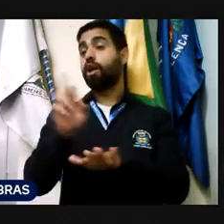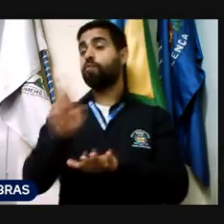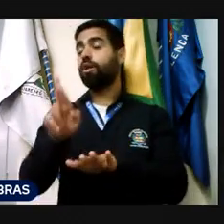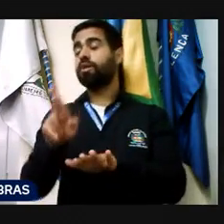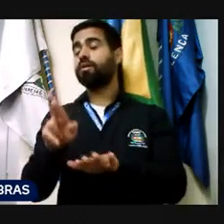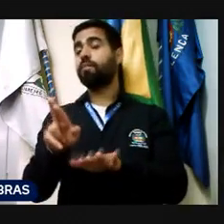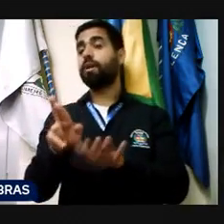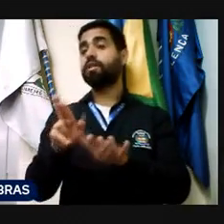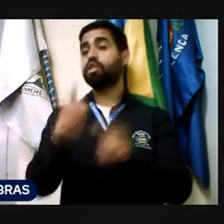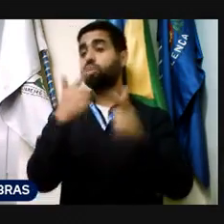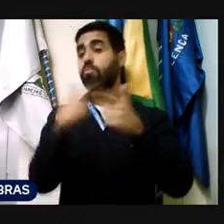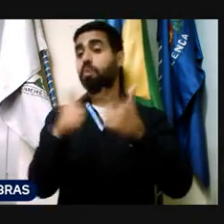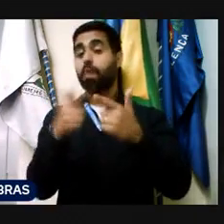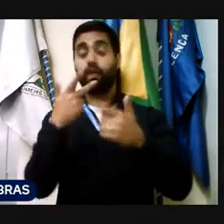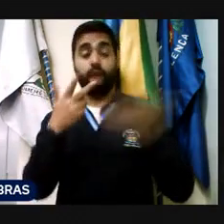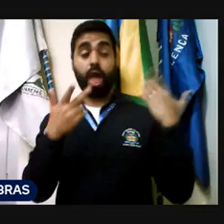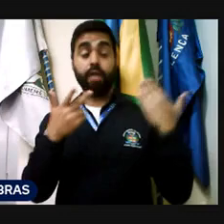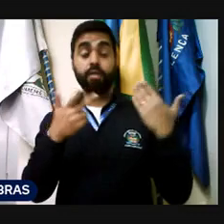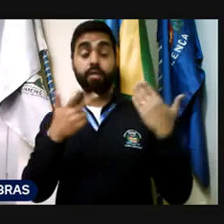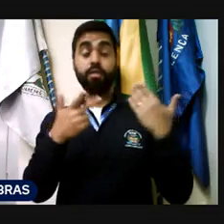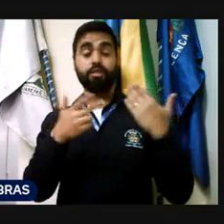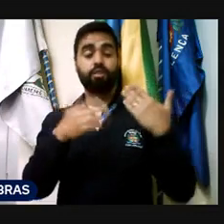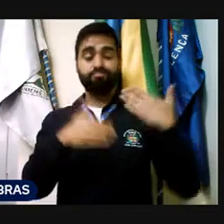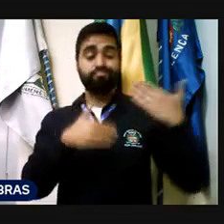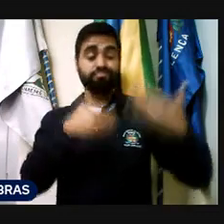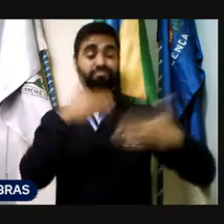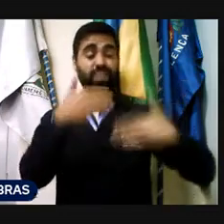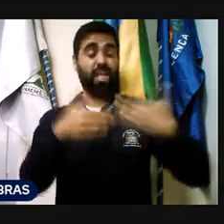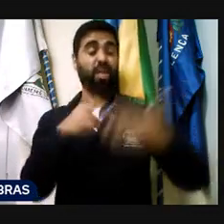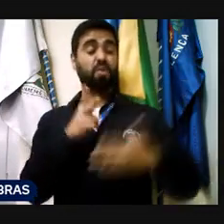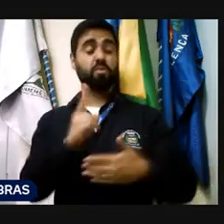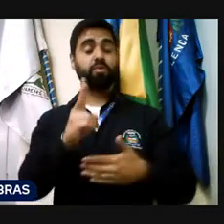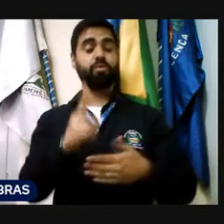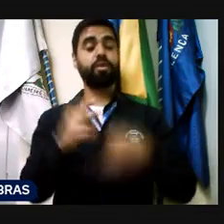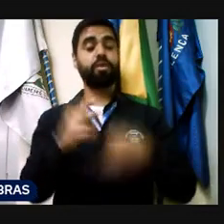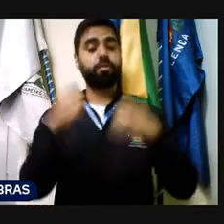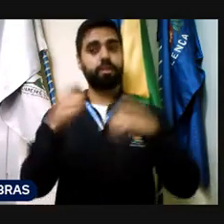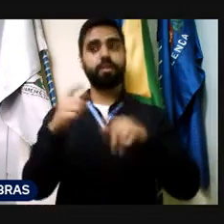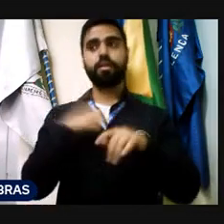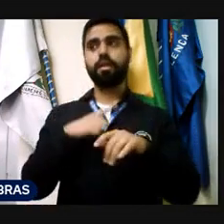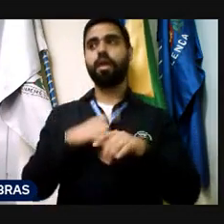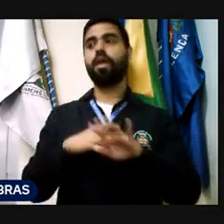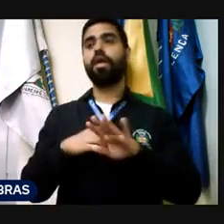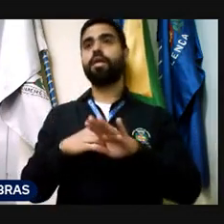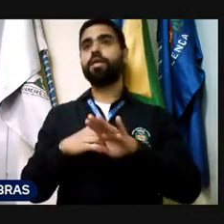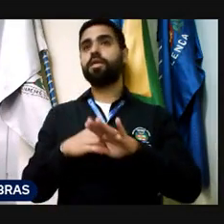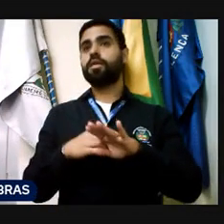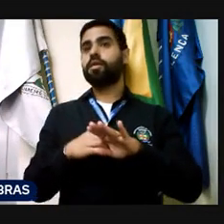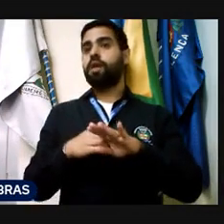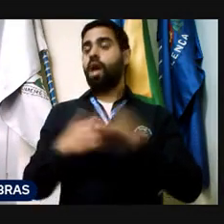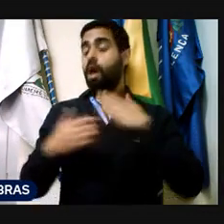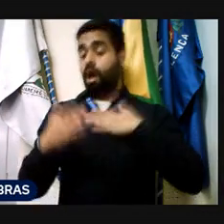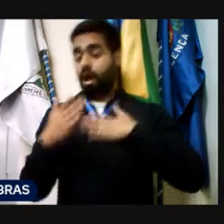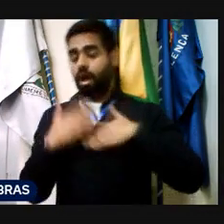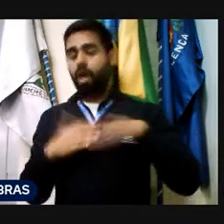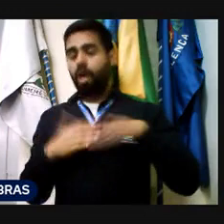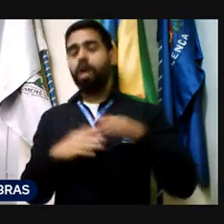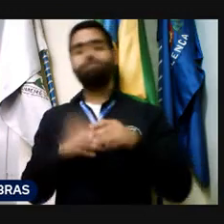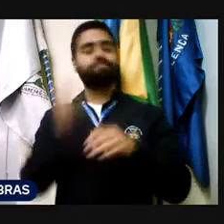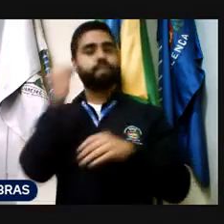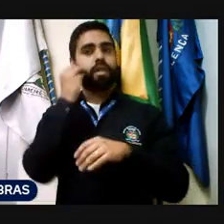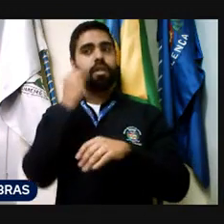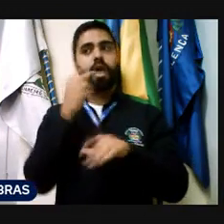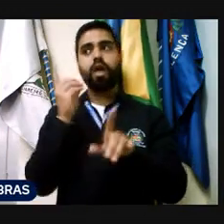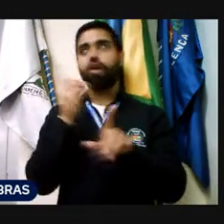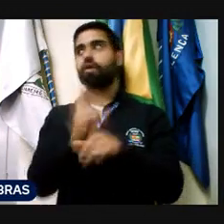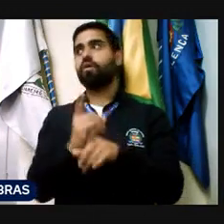que eu citei agora mesmo não se prolongue mais ainda. Então, a gente tem que, com muita coerência, com muita frieza, buscar a